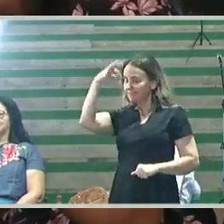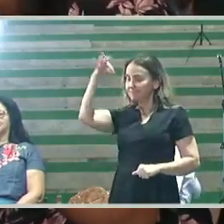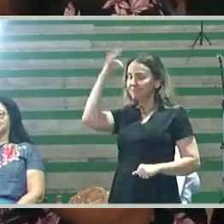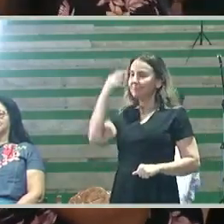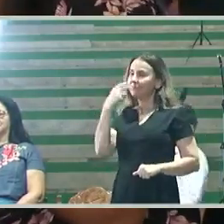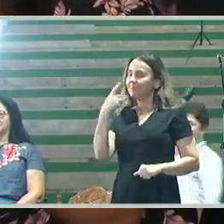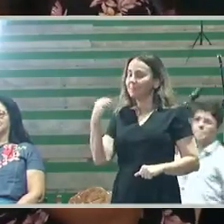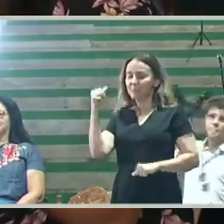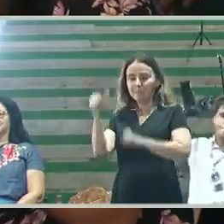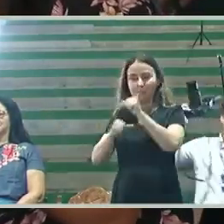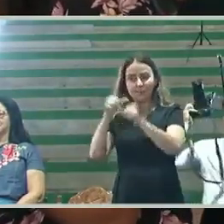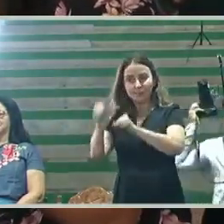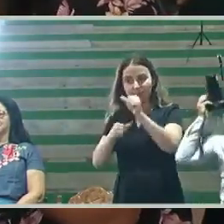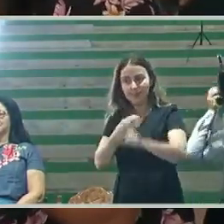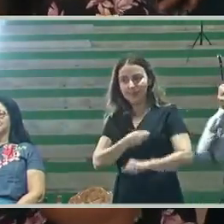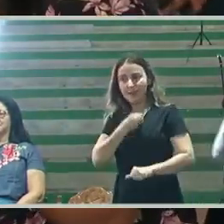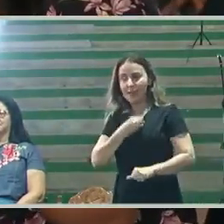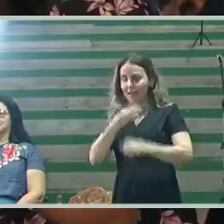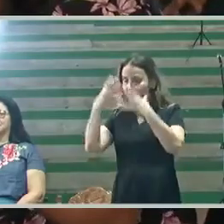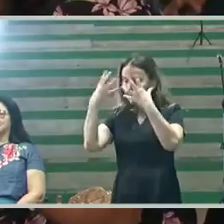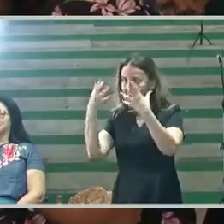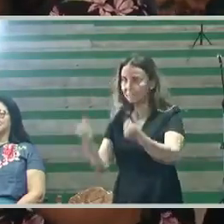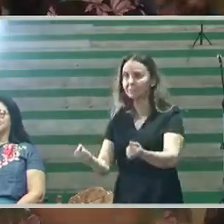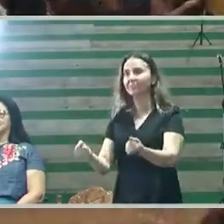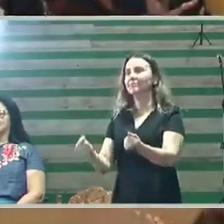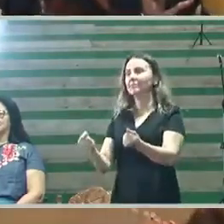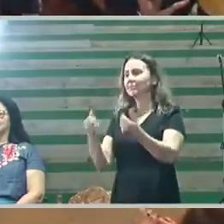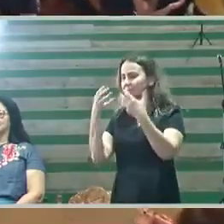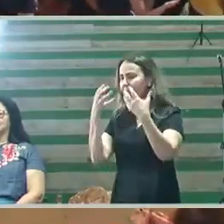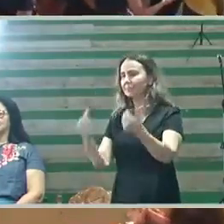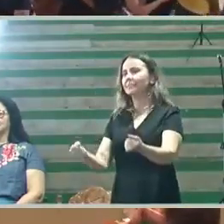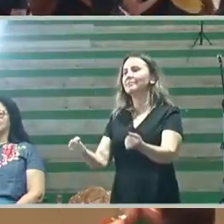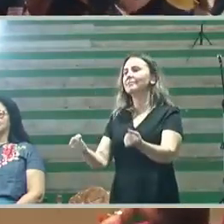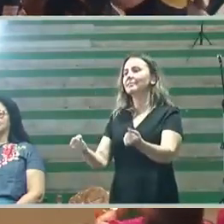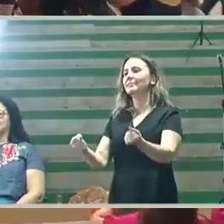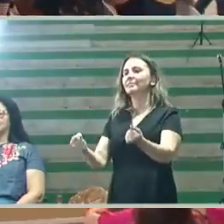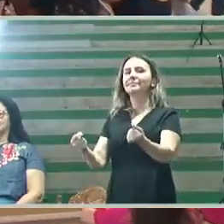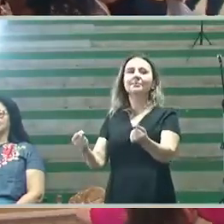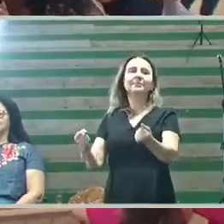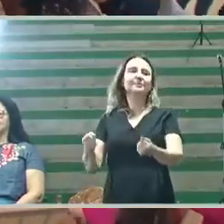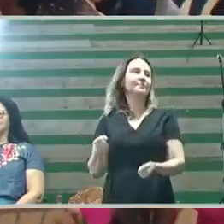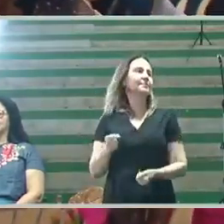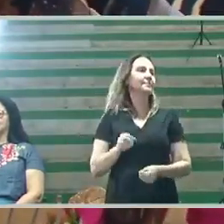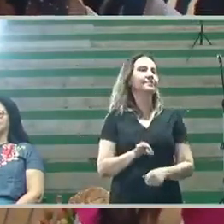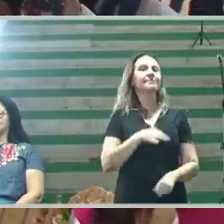Deus. Receba, receba, receba, receba.